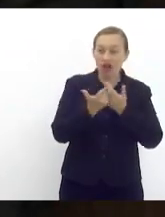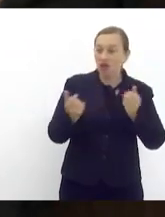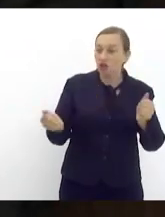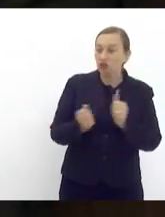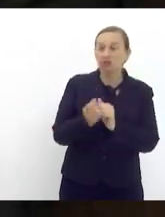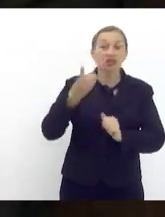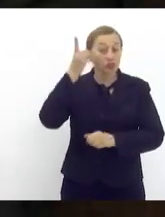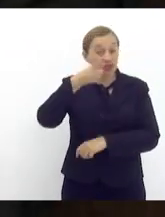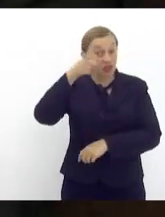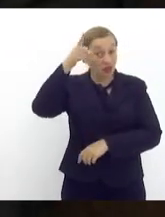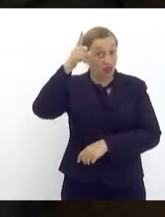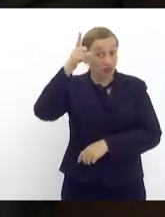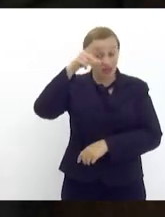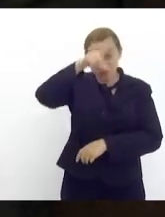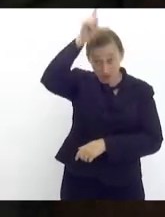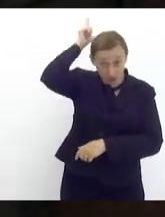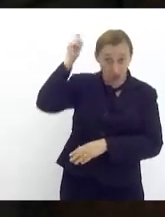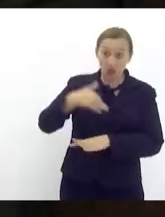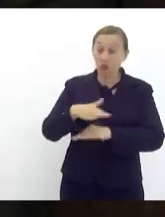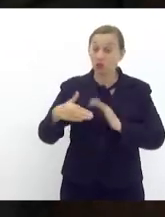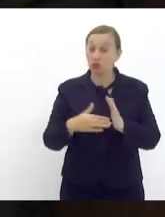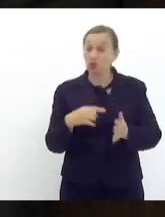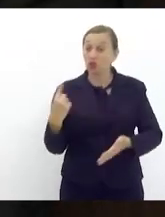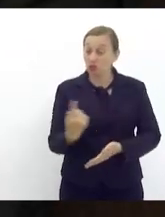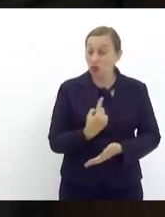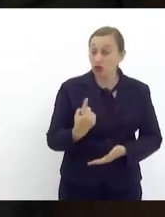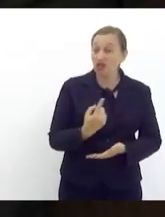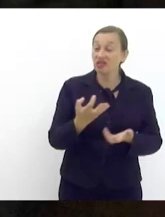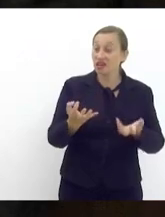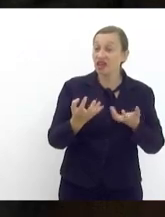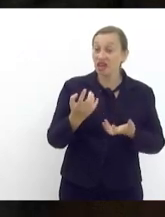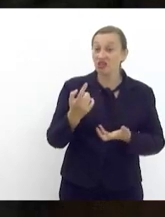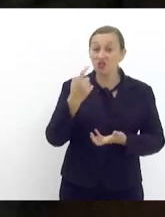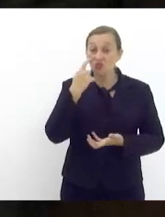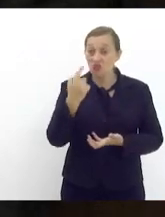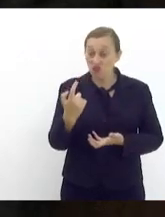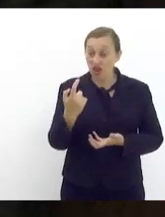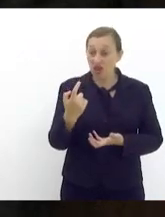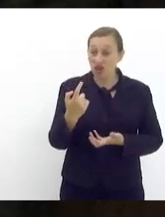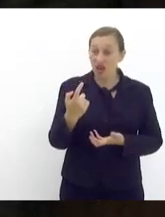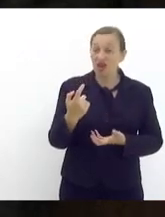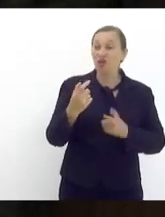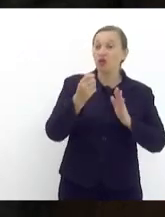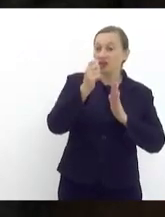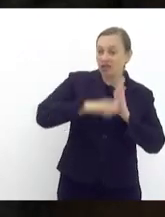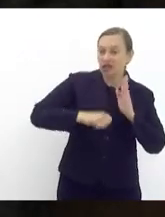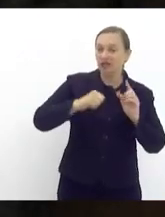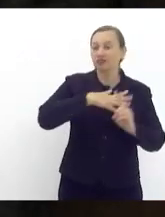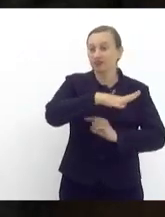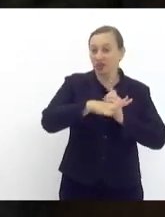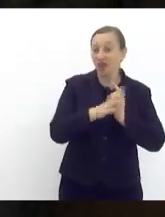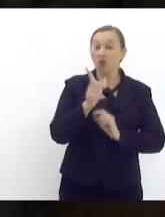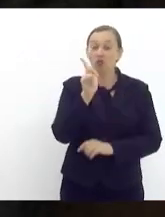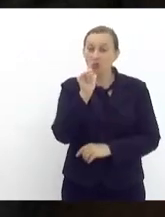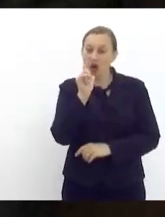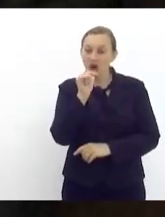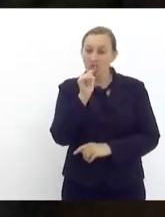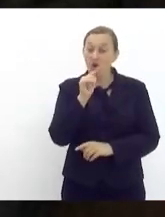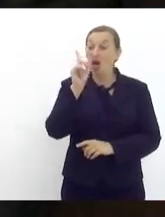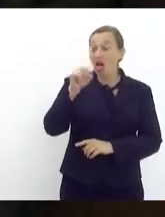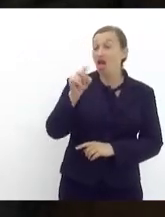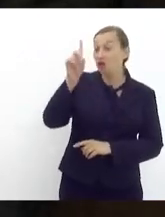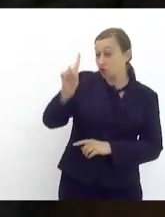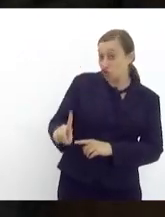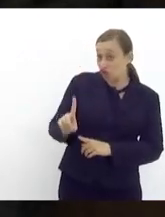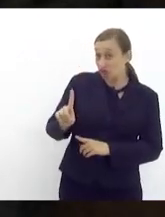com o deputado Luiz Paulo e com todos nós que queremos ver garantida a tarifa social da água, que esse é um